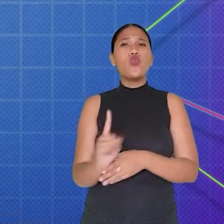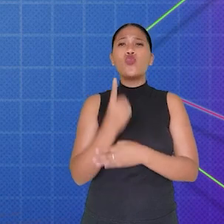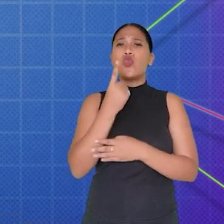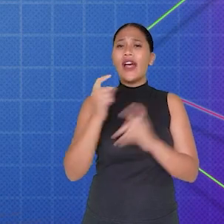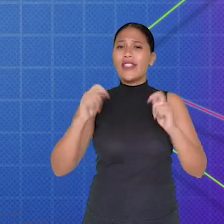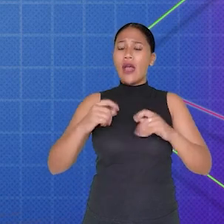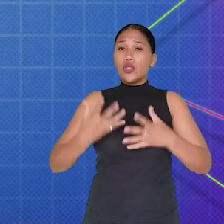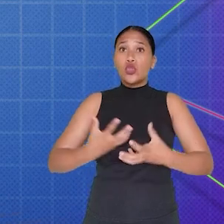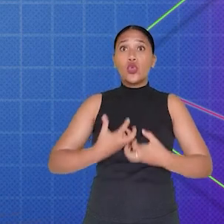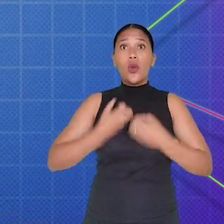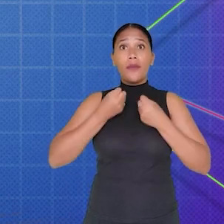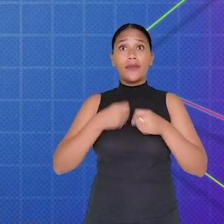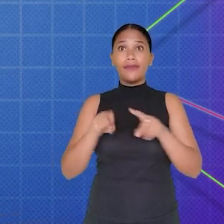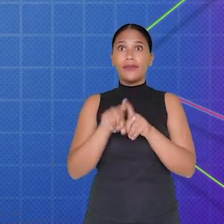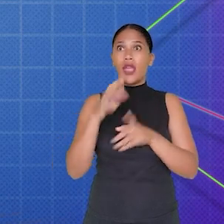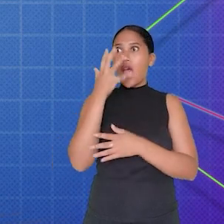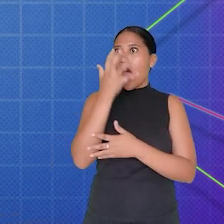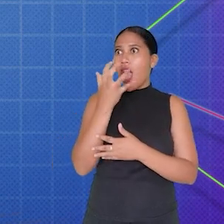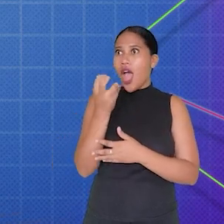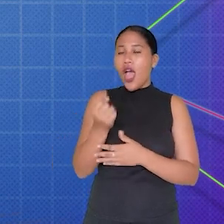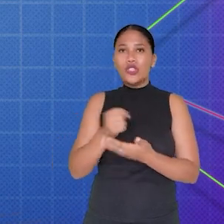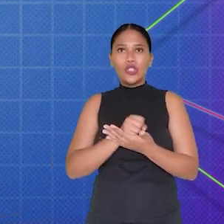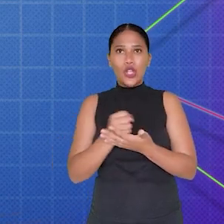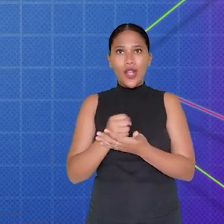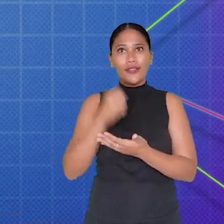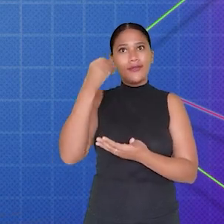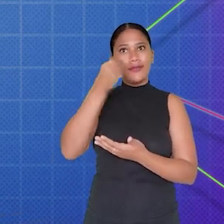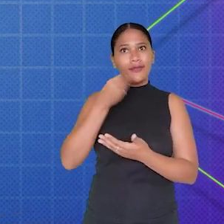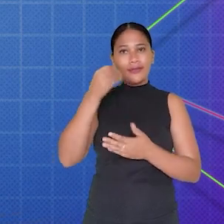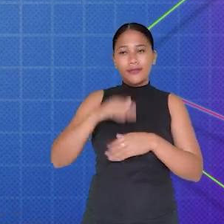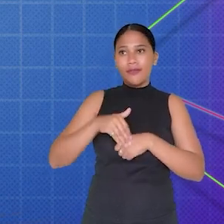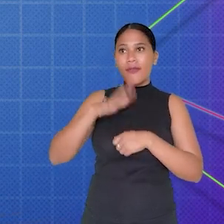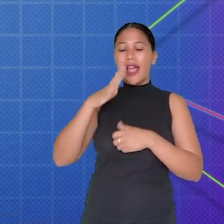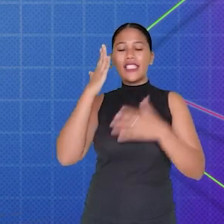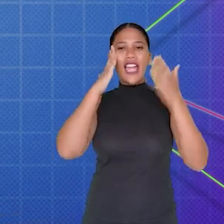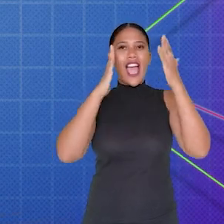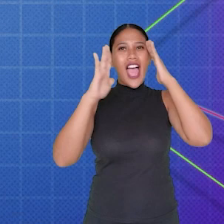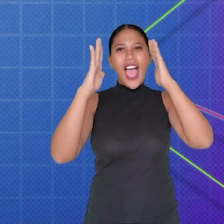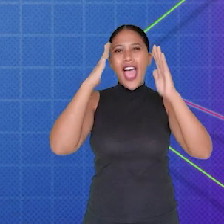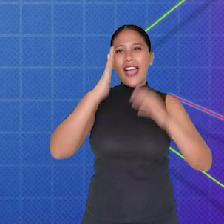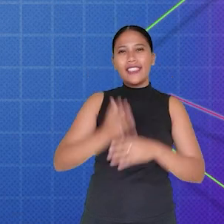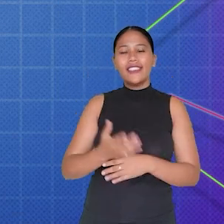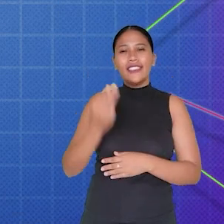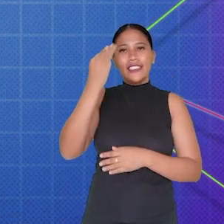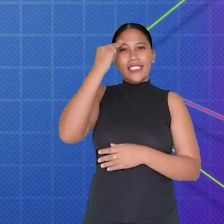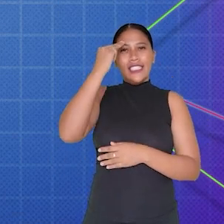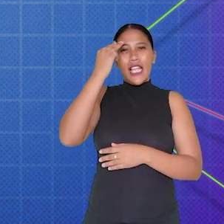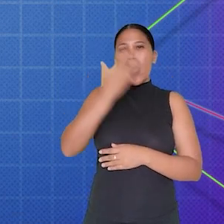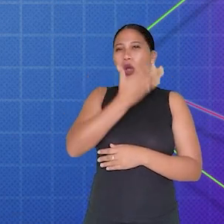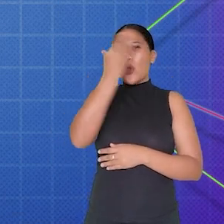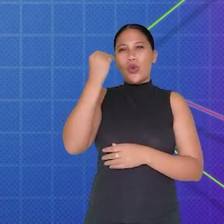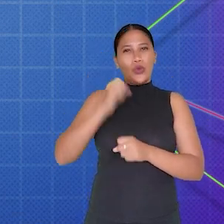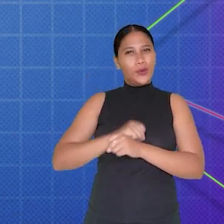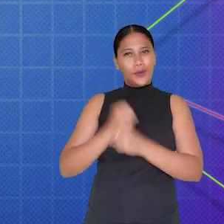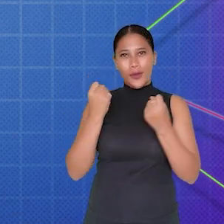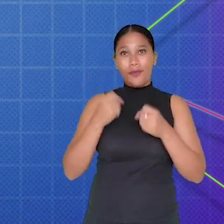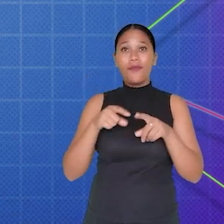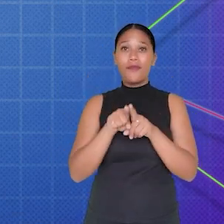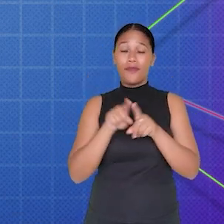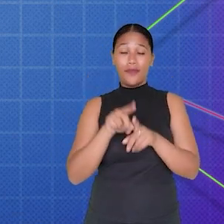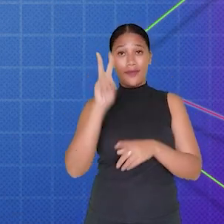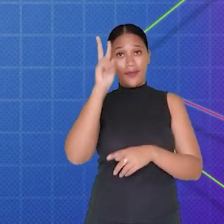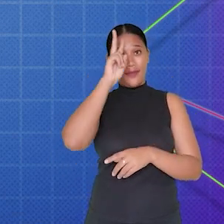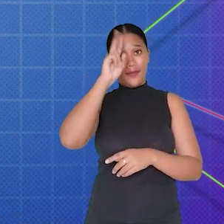e elementos únicos que possam surpreender e encantar os jogadores, tornando a experiência do jogo mais divertida e memorável. Por fim,